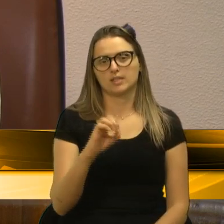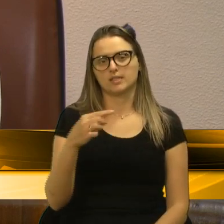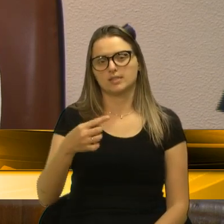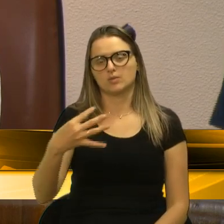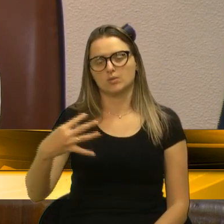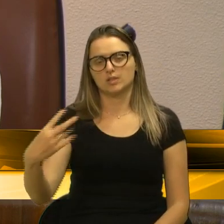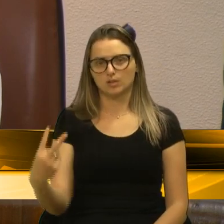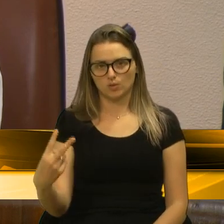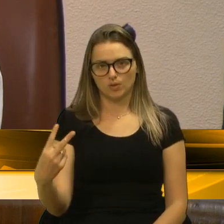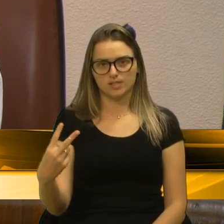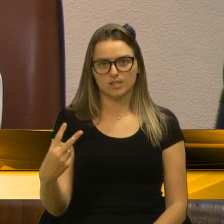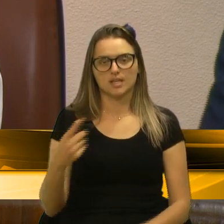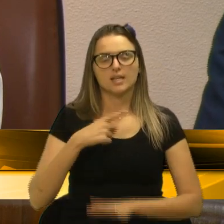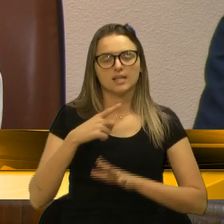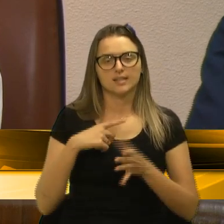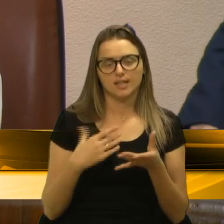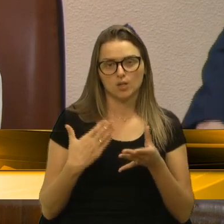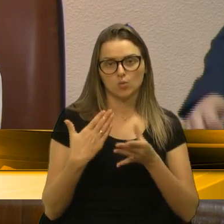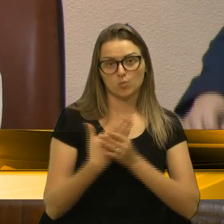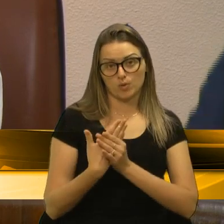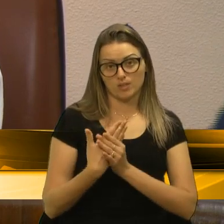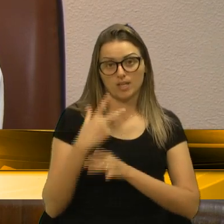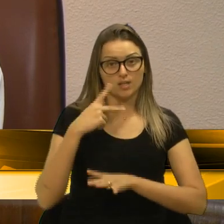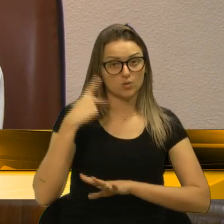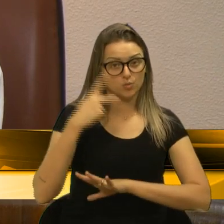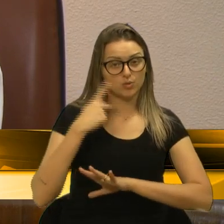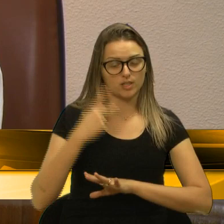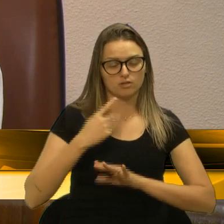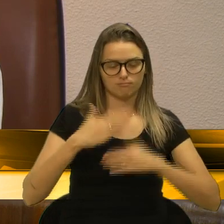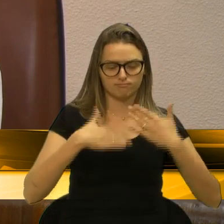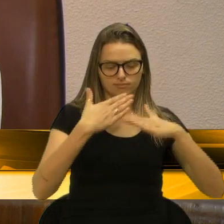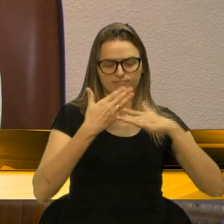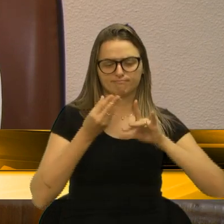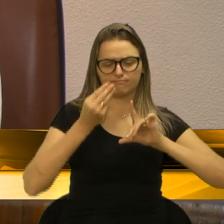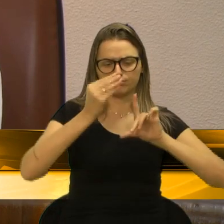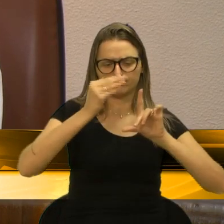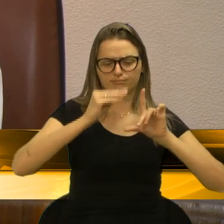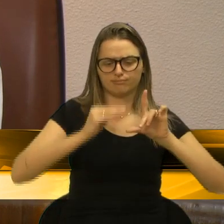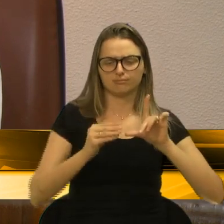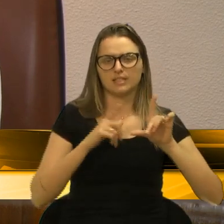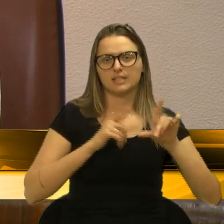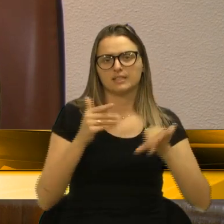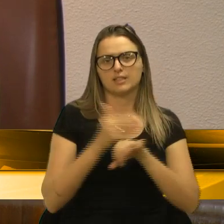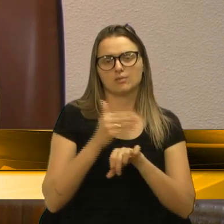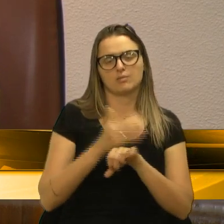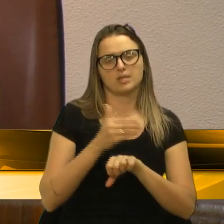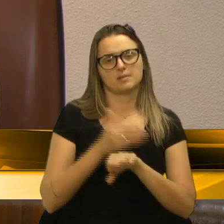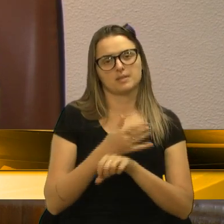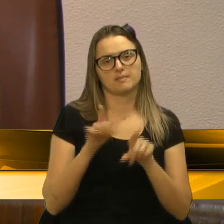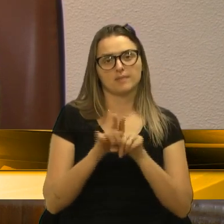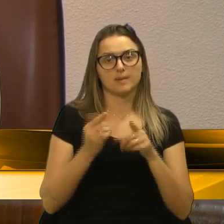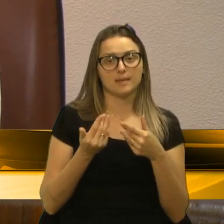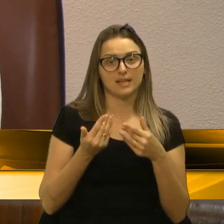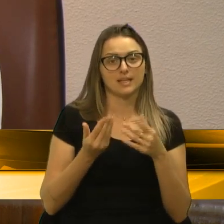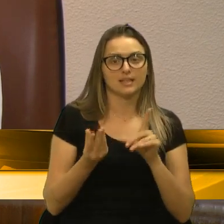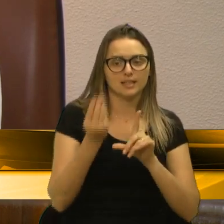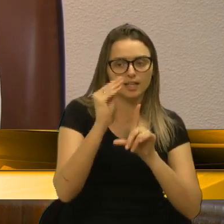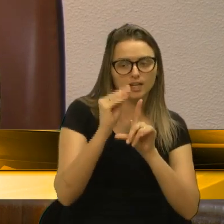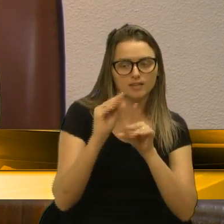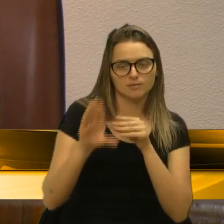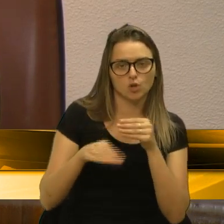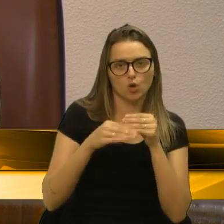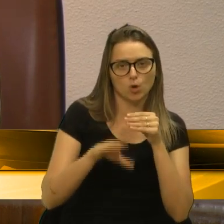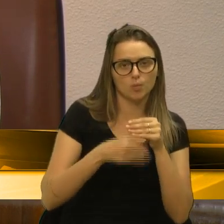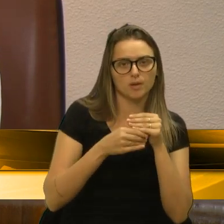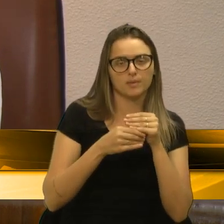80.142, advém de um processo político permeado pela participação, resultando na inclusão desta